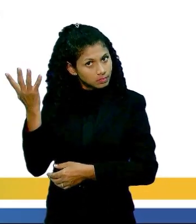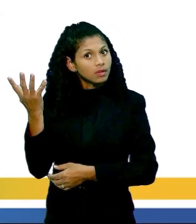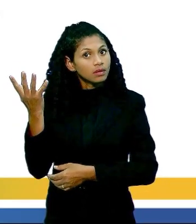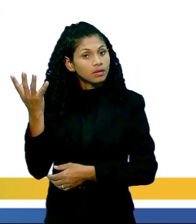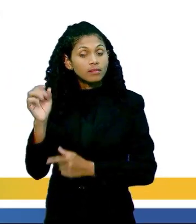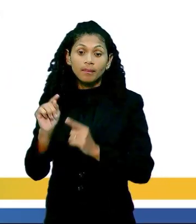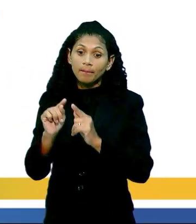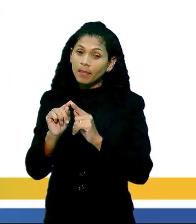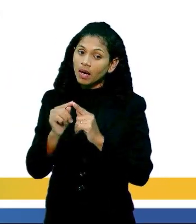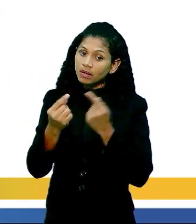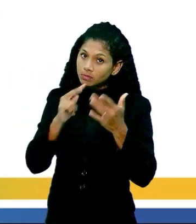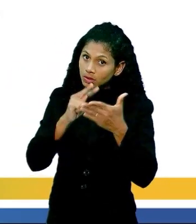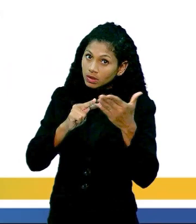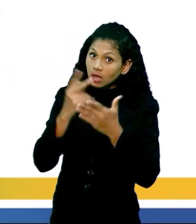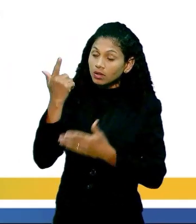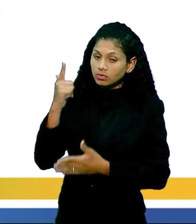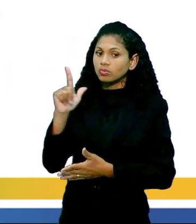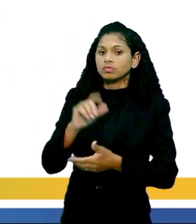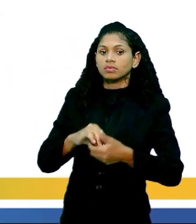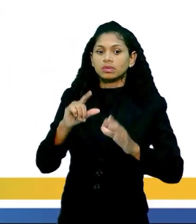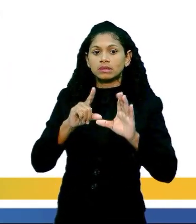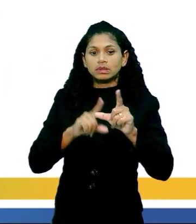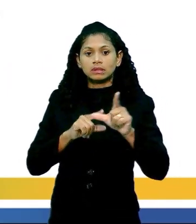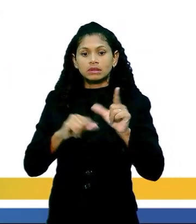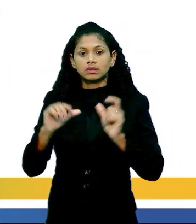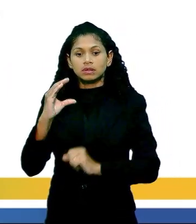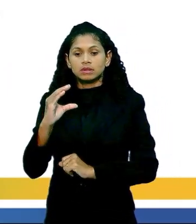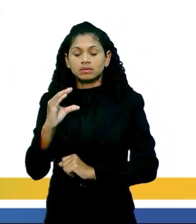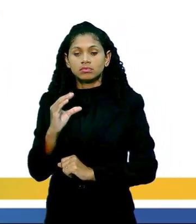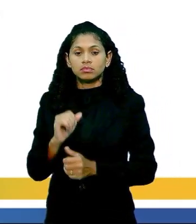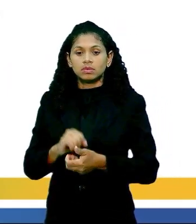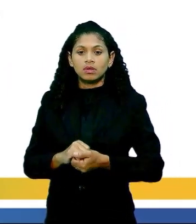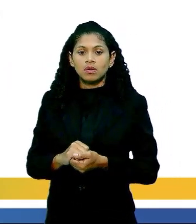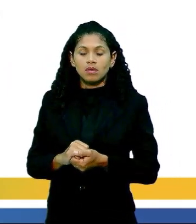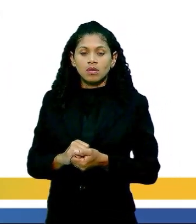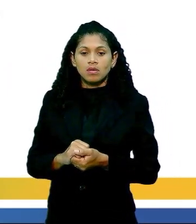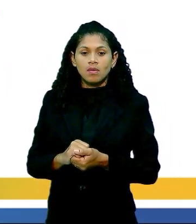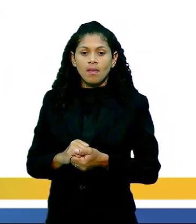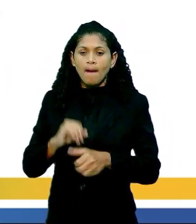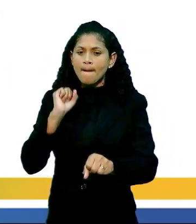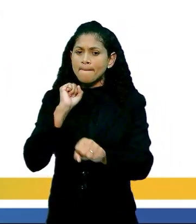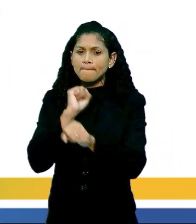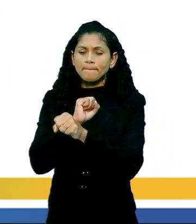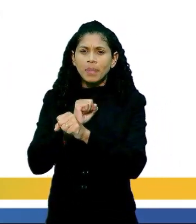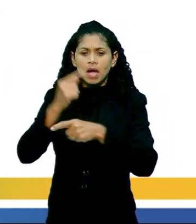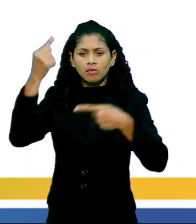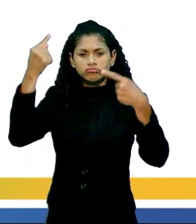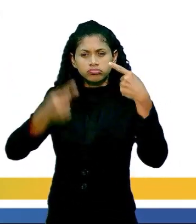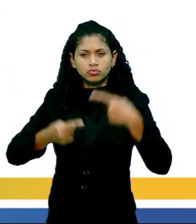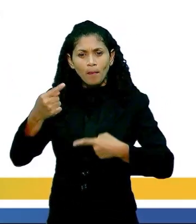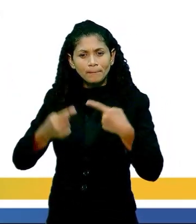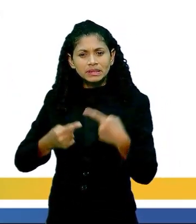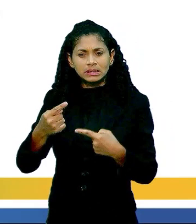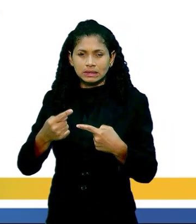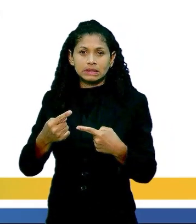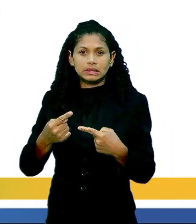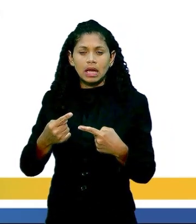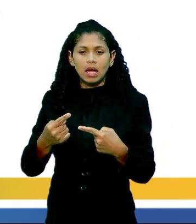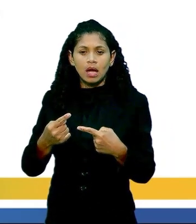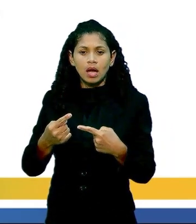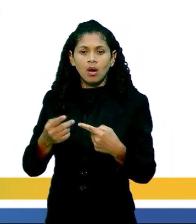ver as outras. Letra C. Cessa a competição interespecífica e a competição intraespecífica. Pelo